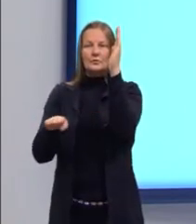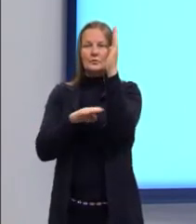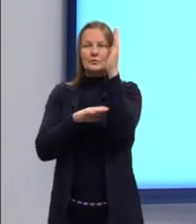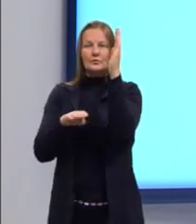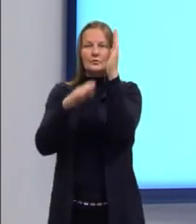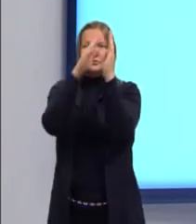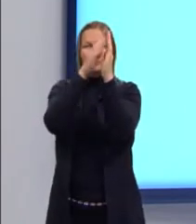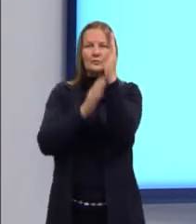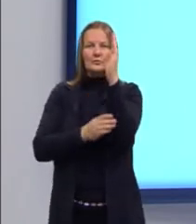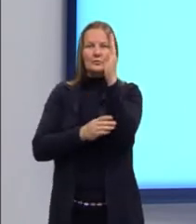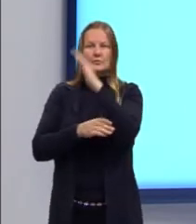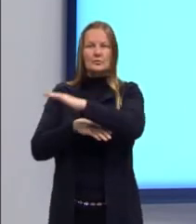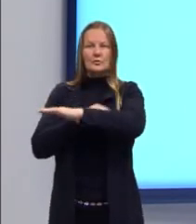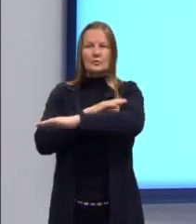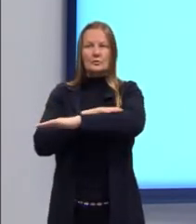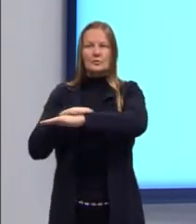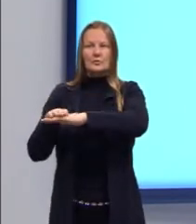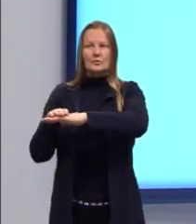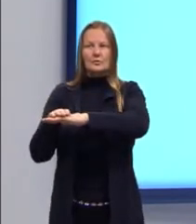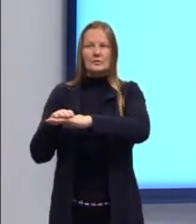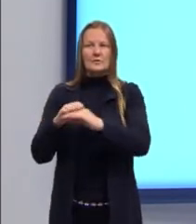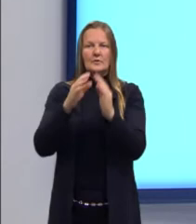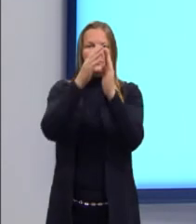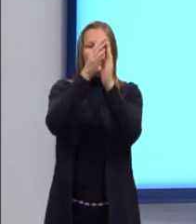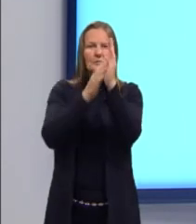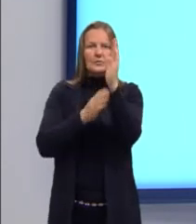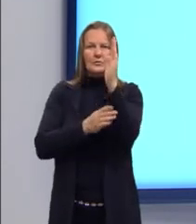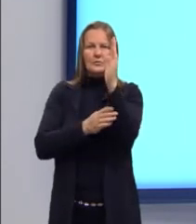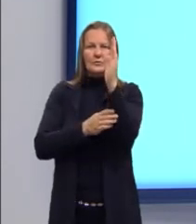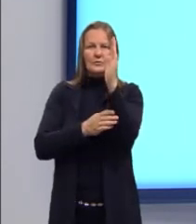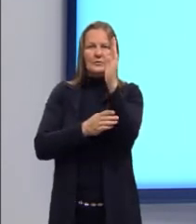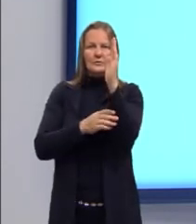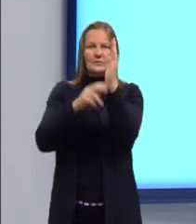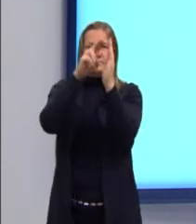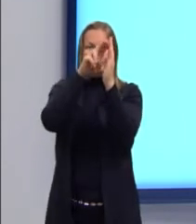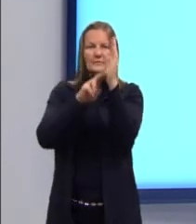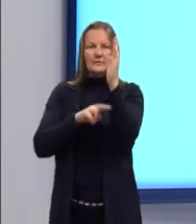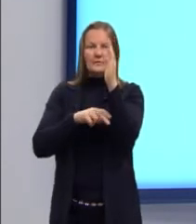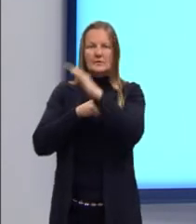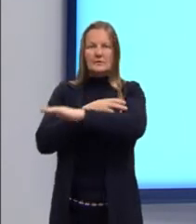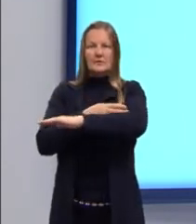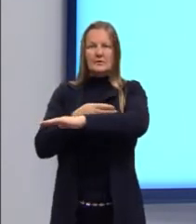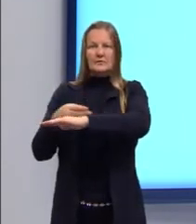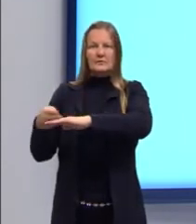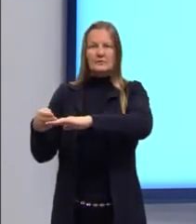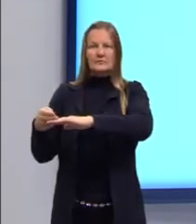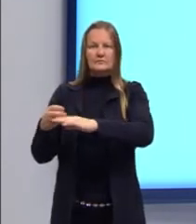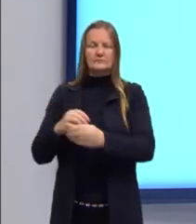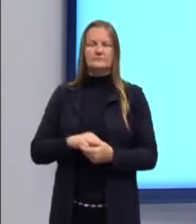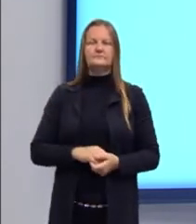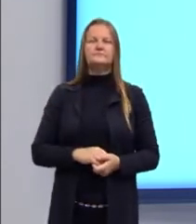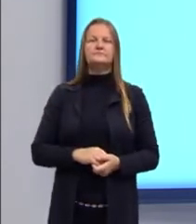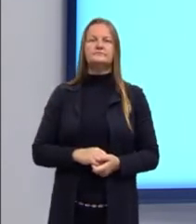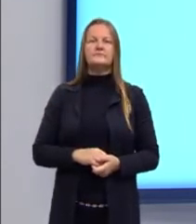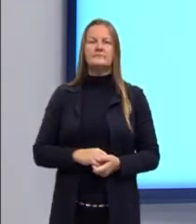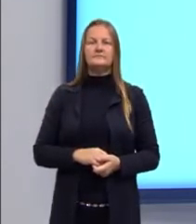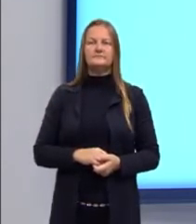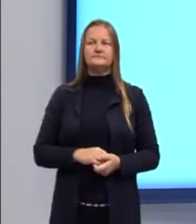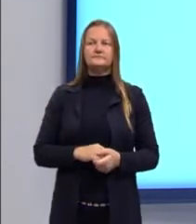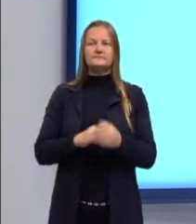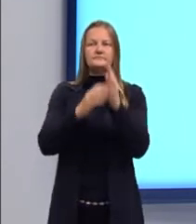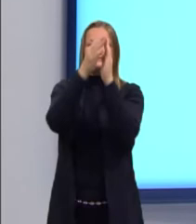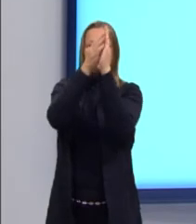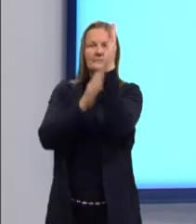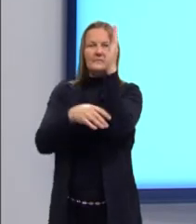vertical que representam Então as nossas medidas de seno e cosseno lembrando sempre que o eixo